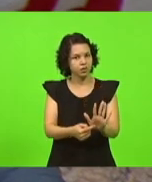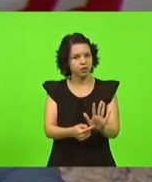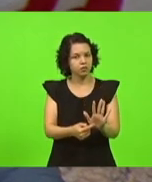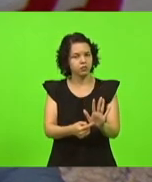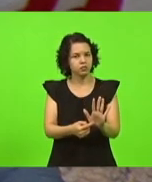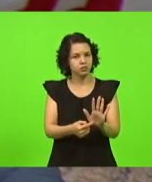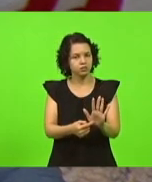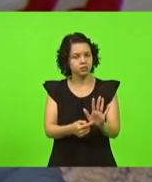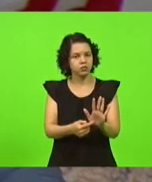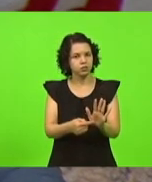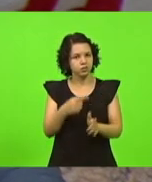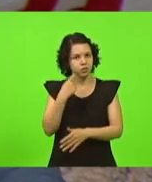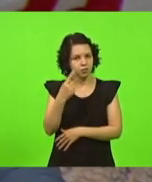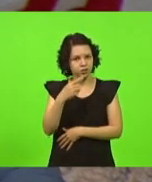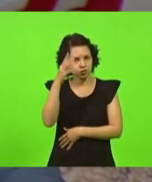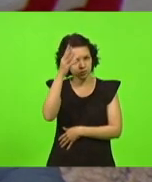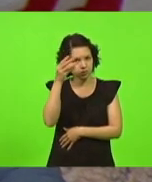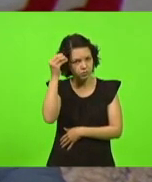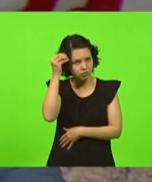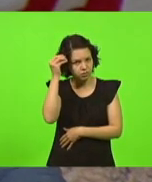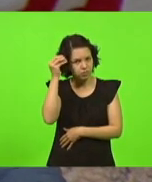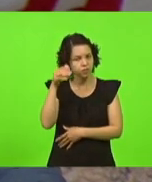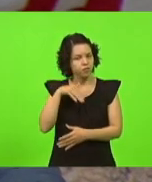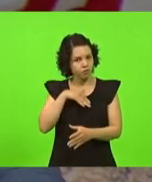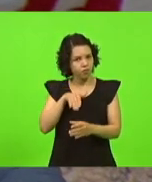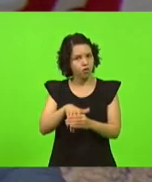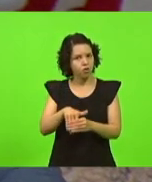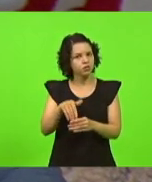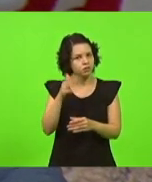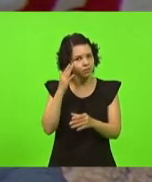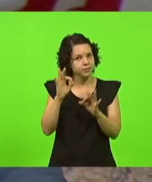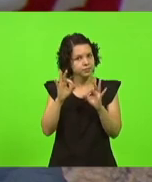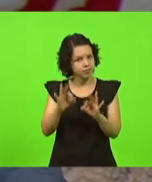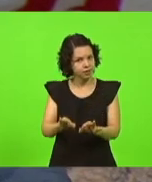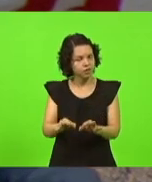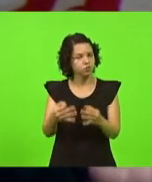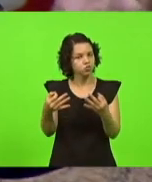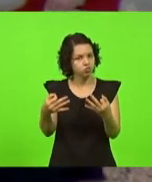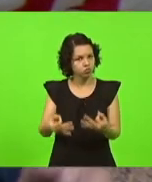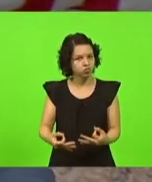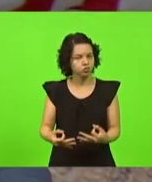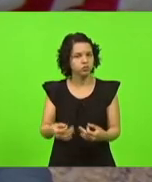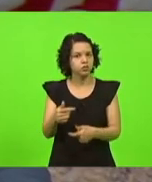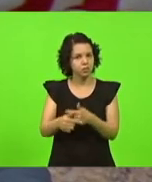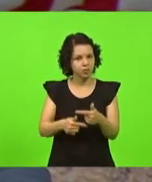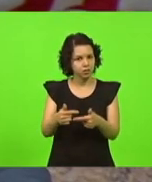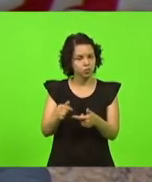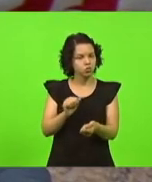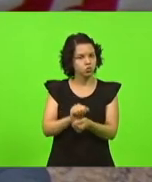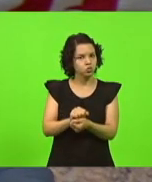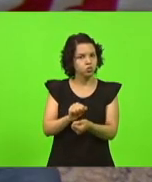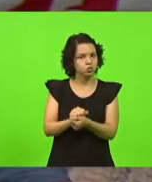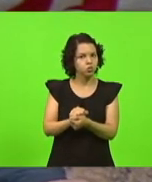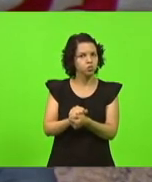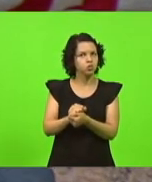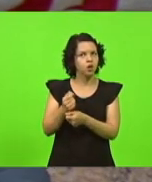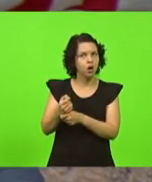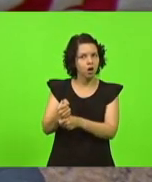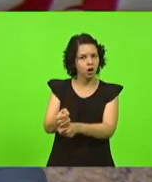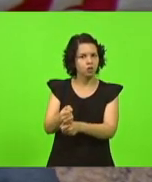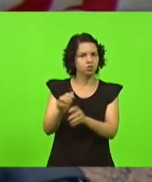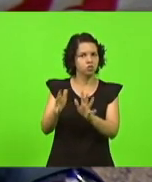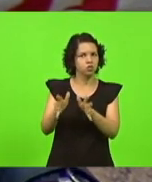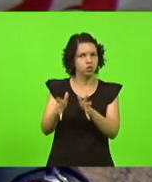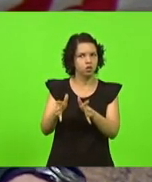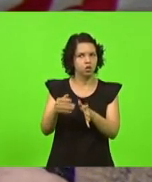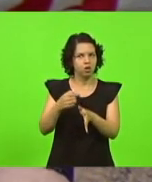está no meu voto, você pode ter certeza, isso é uma questão de justiça. Trabalhamos juntos aqui há quanto tempo, sabe que eu não, jamais vou trazer